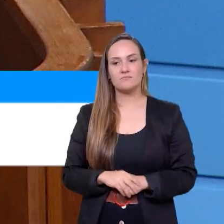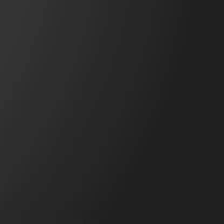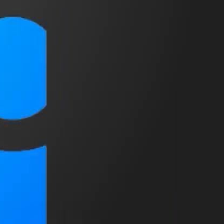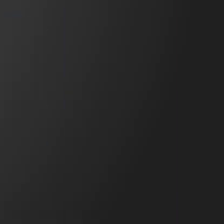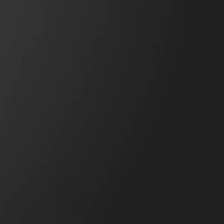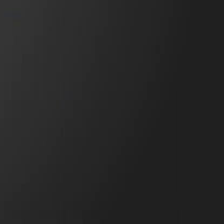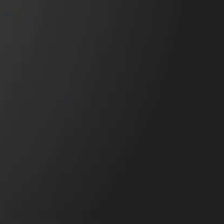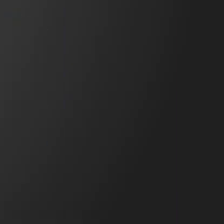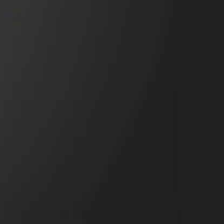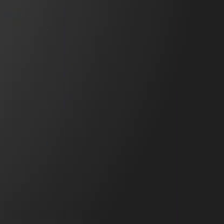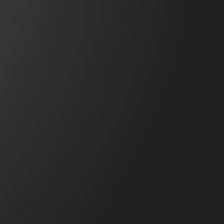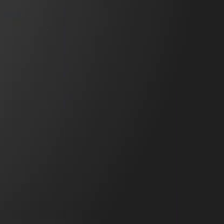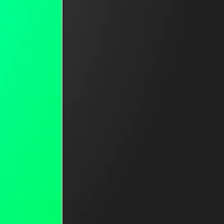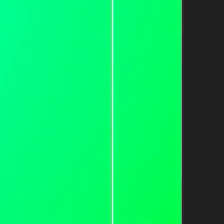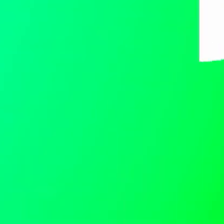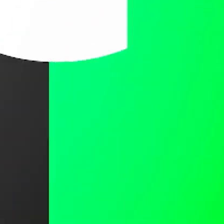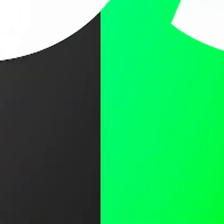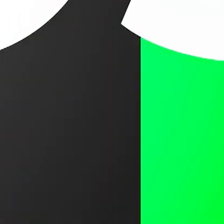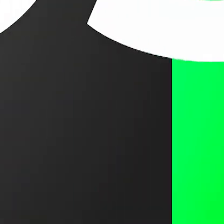eternamente.